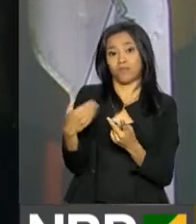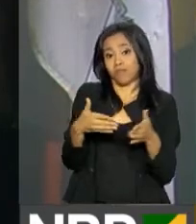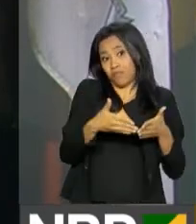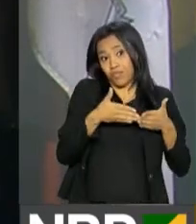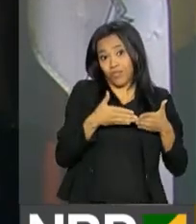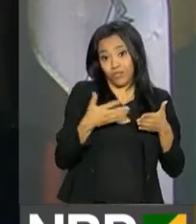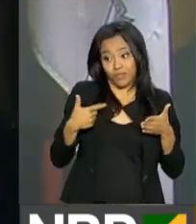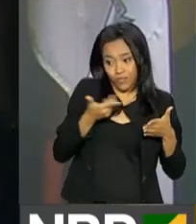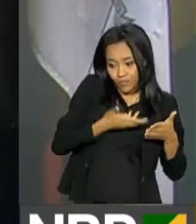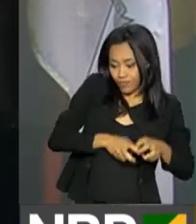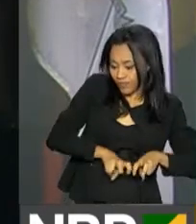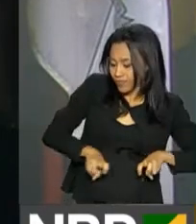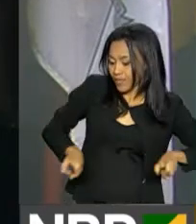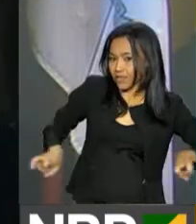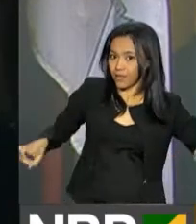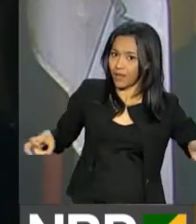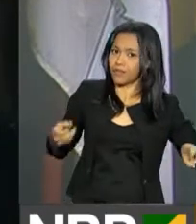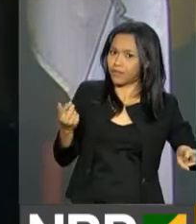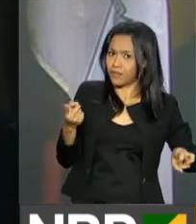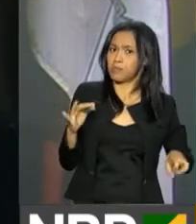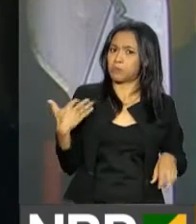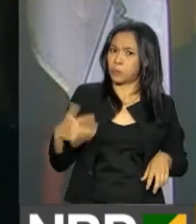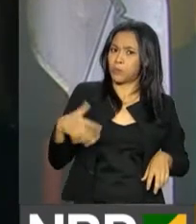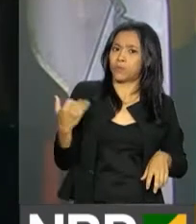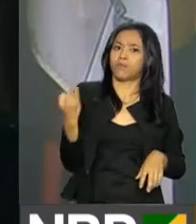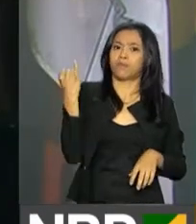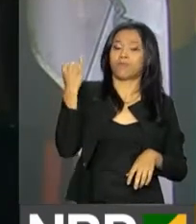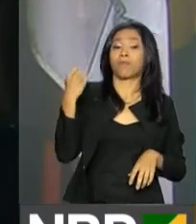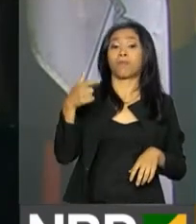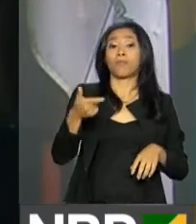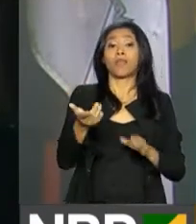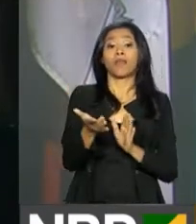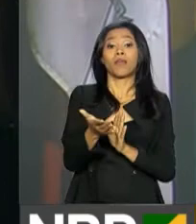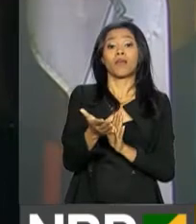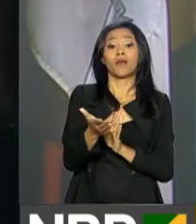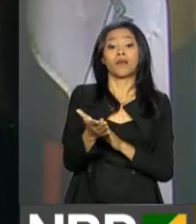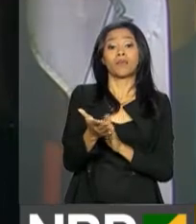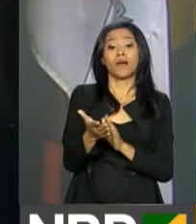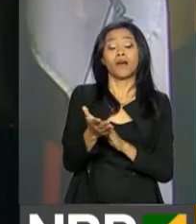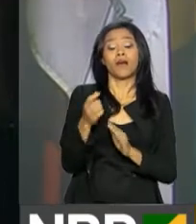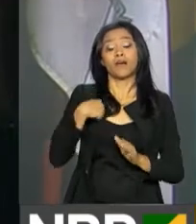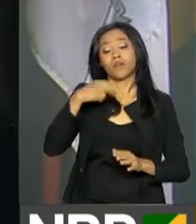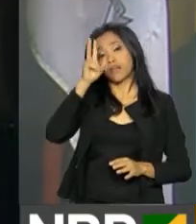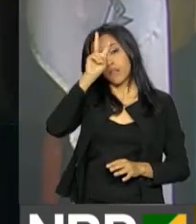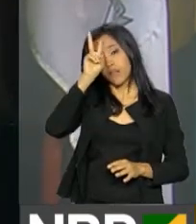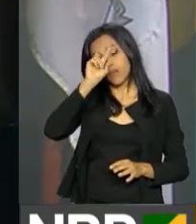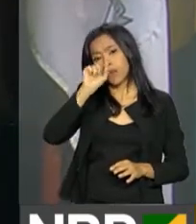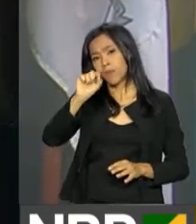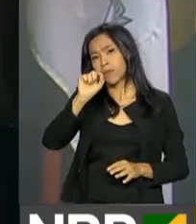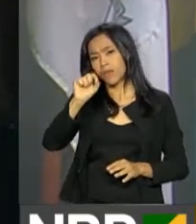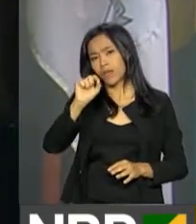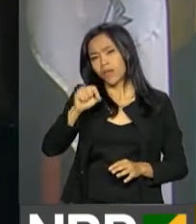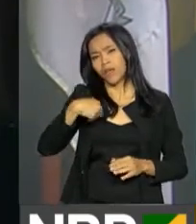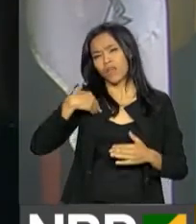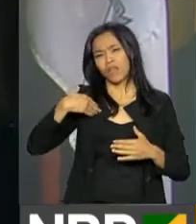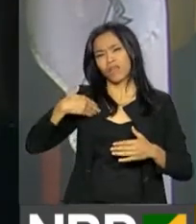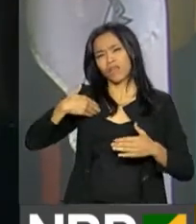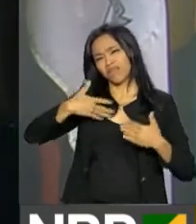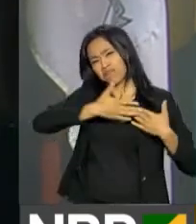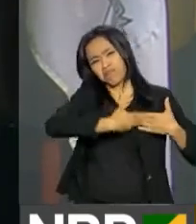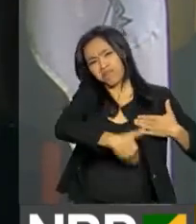na prisão que aqui estão que essa história de palma eu sempre repito uma história de jogar que é a seguinte a mão da vida vai